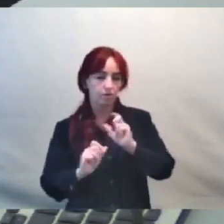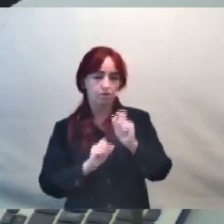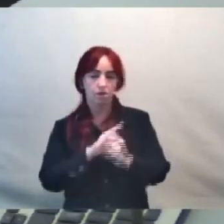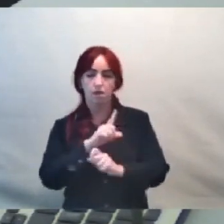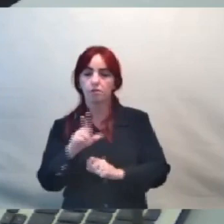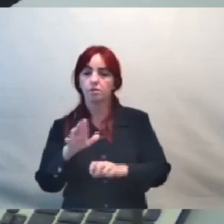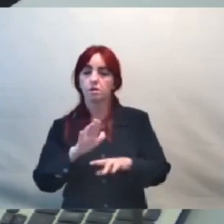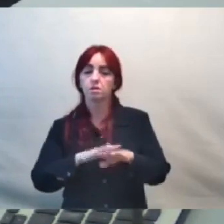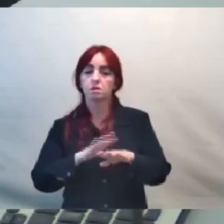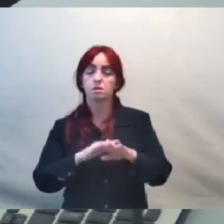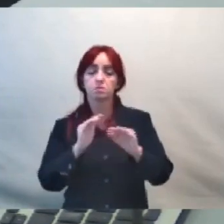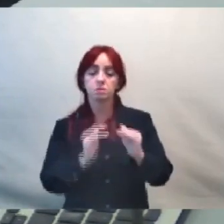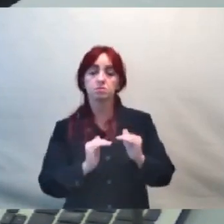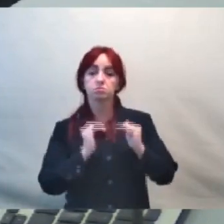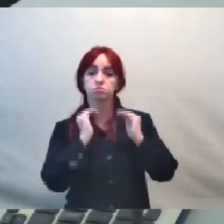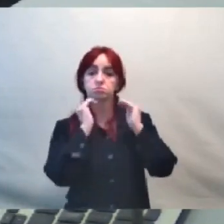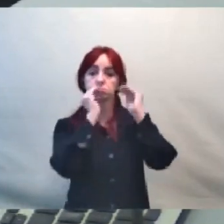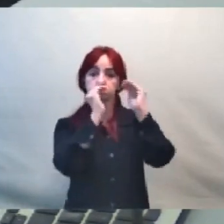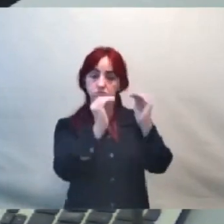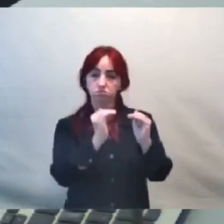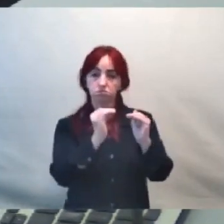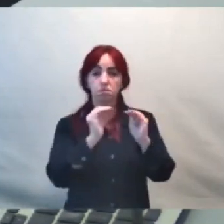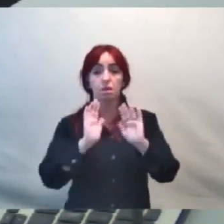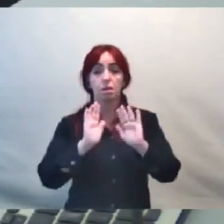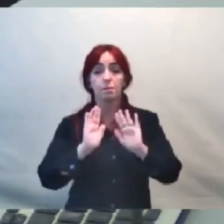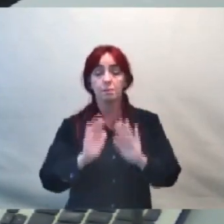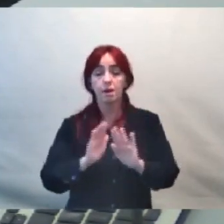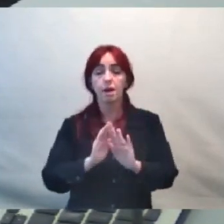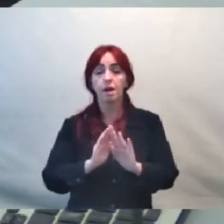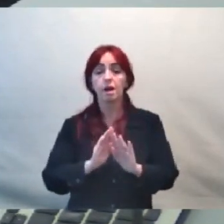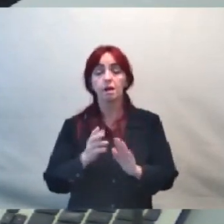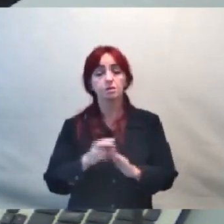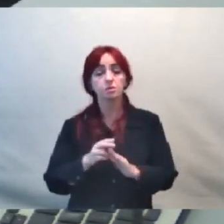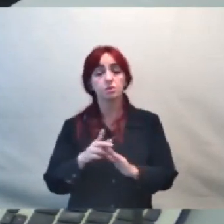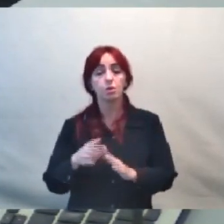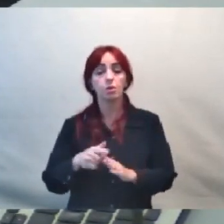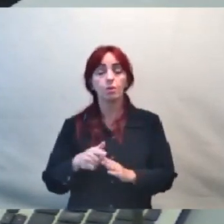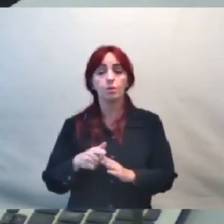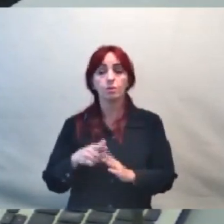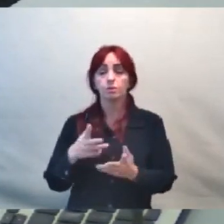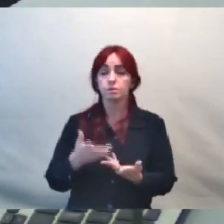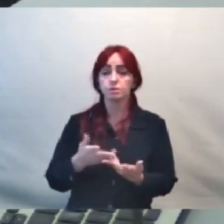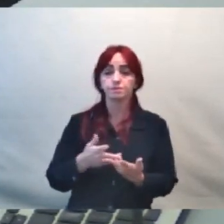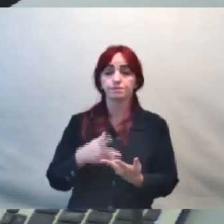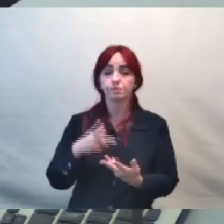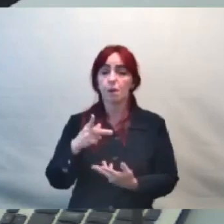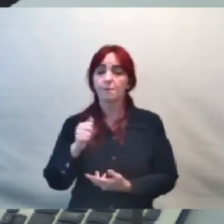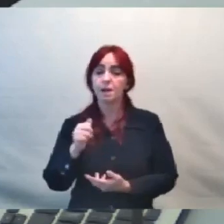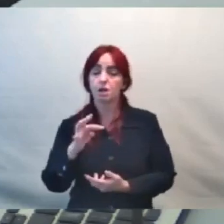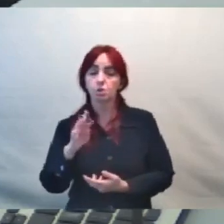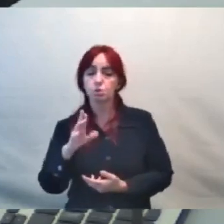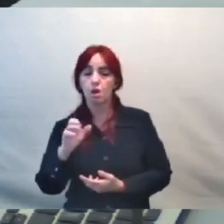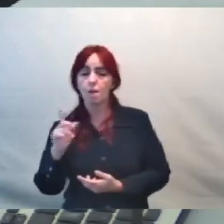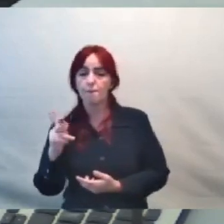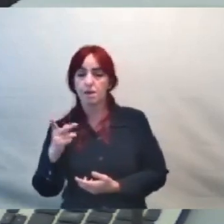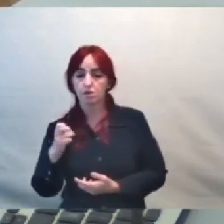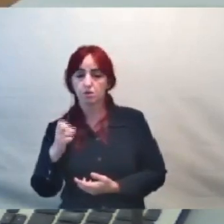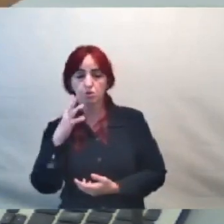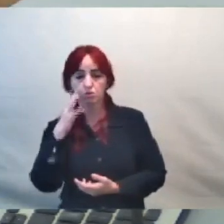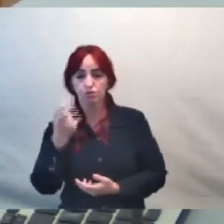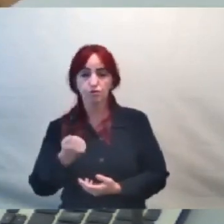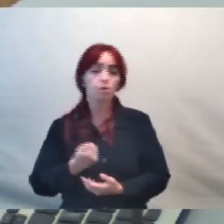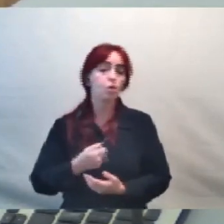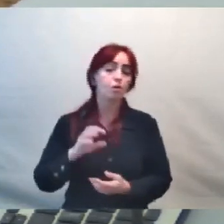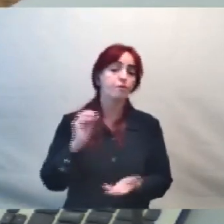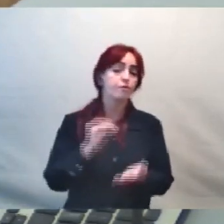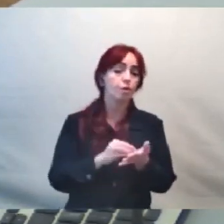ultrapassaram muitas metas, mas no patrulhamento ficou muito aquém. Né? Então, entender um pouquinho